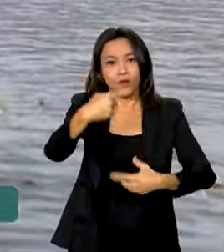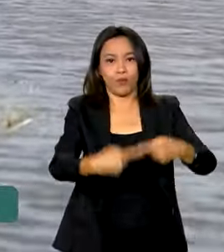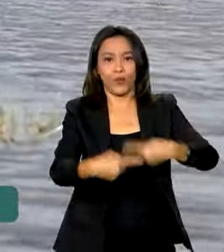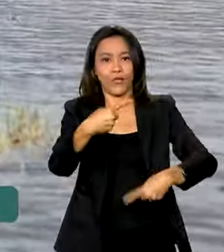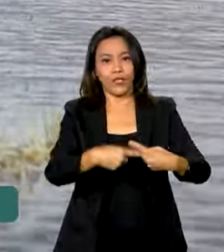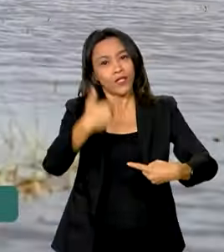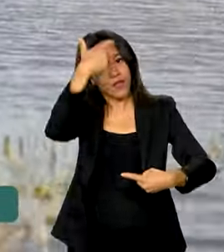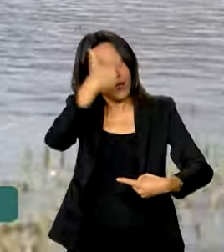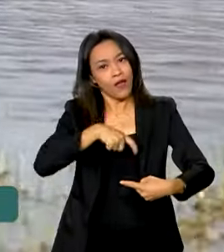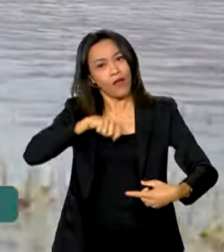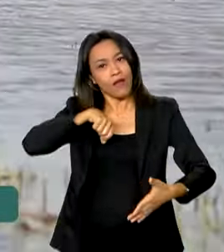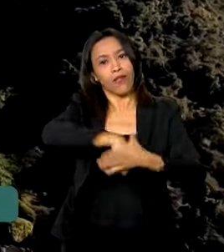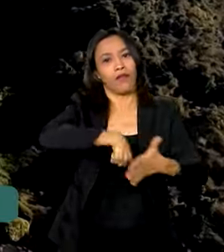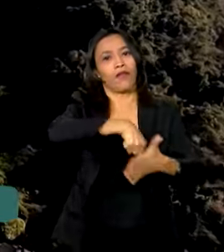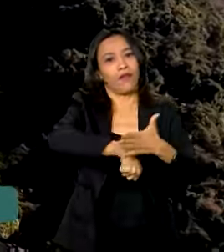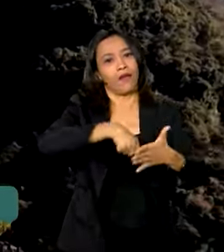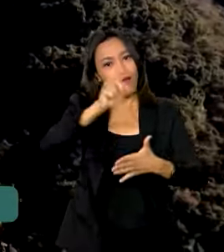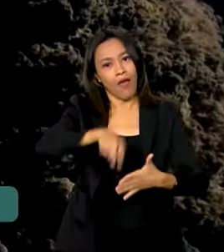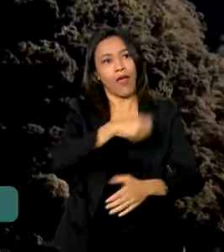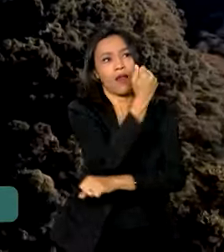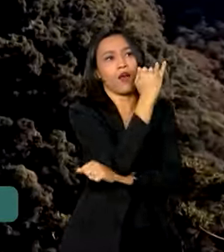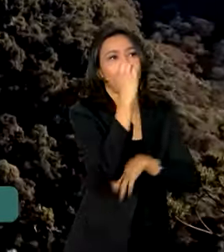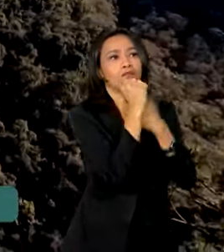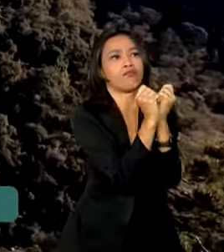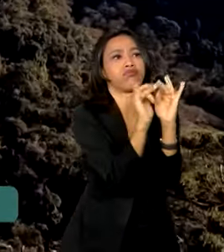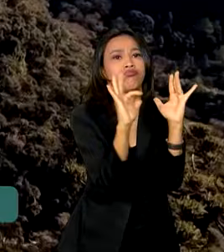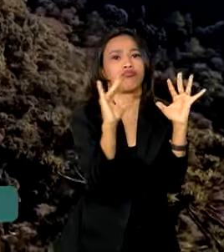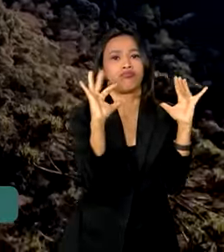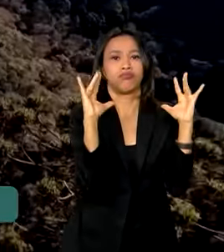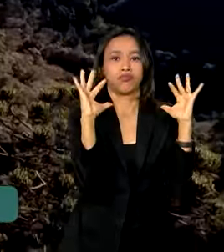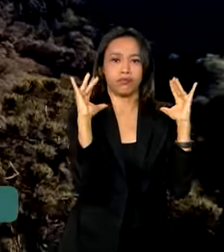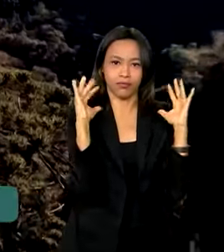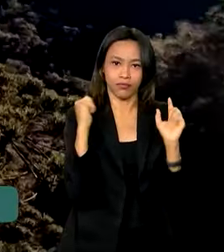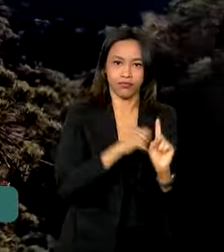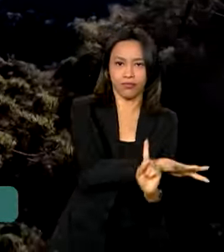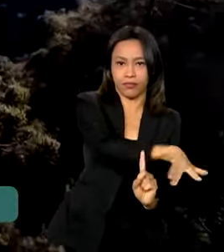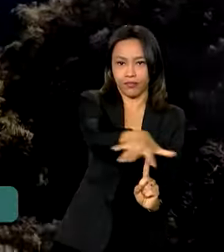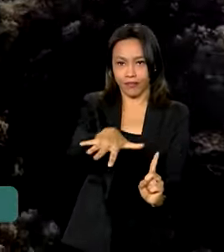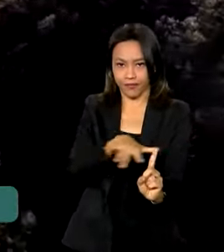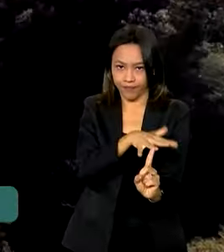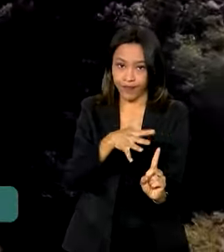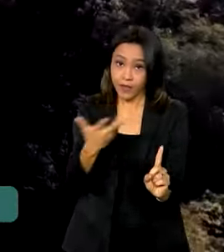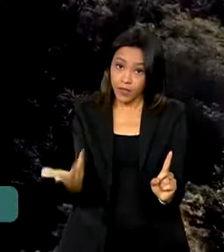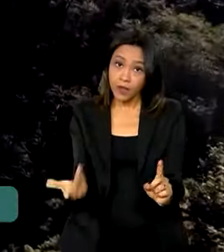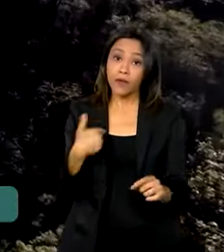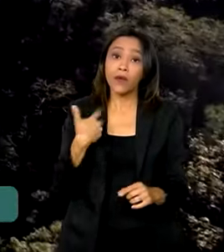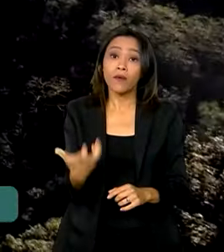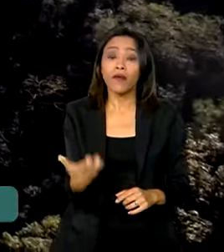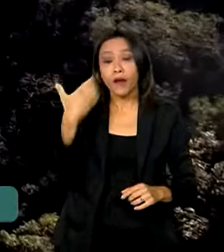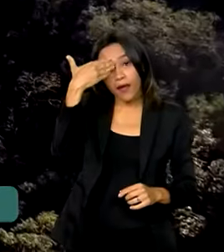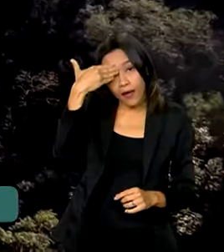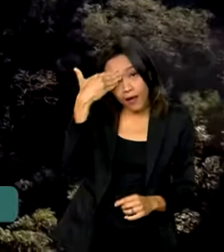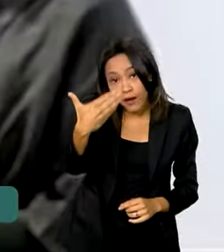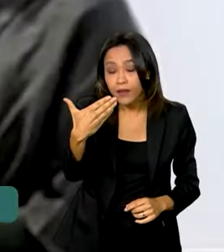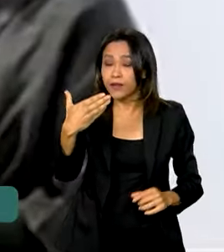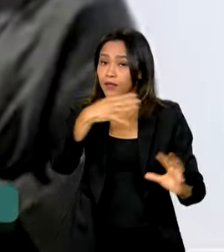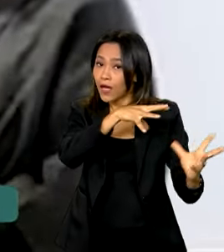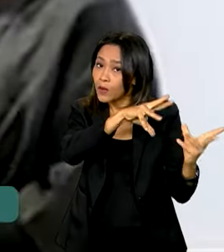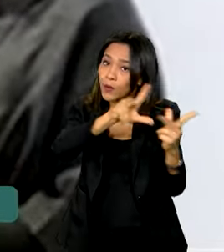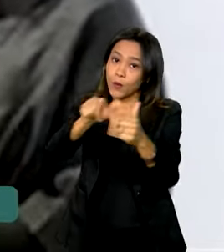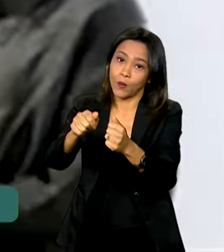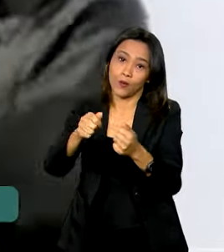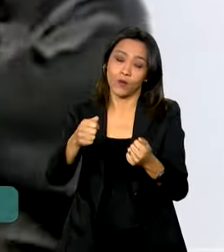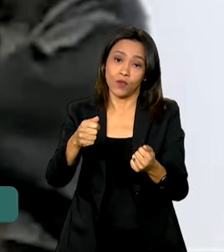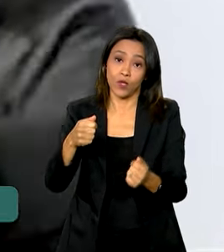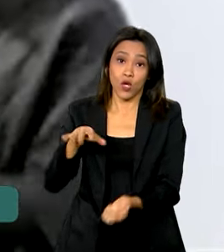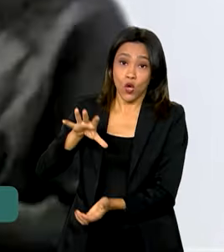era a defesa da ecologia. Então, eu quero agradecer a todos nós. O Chico Mendes